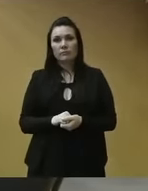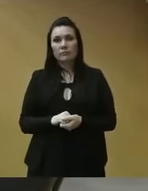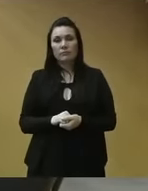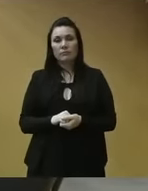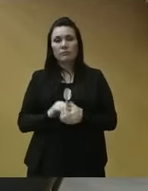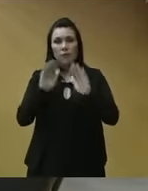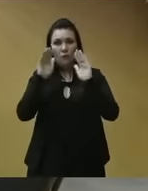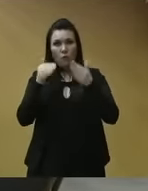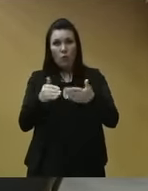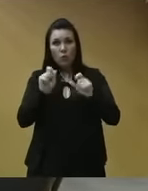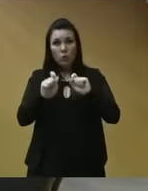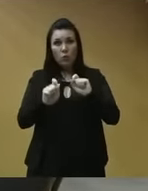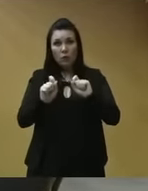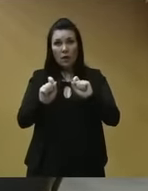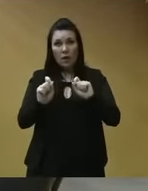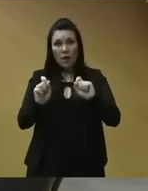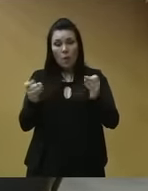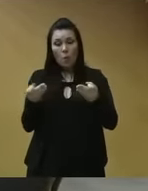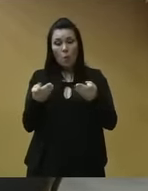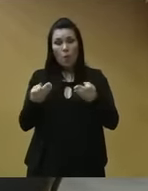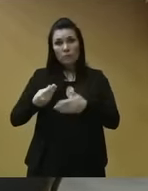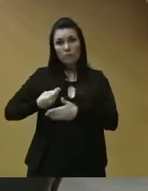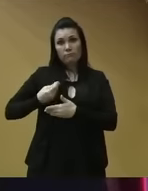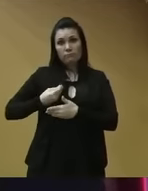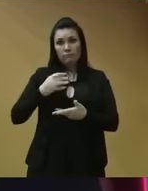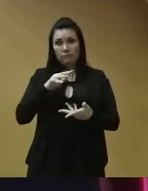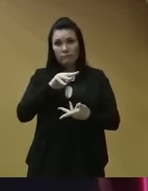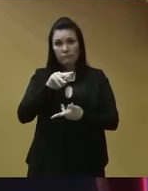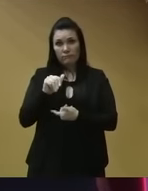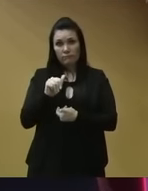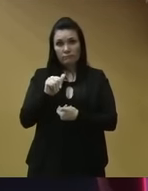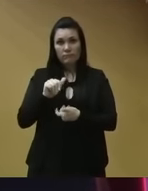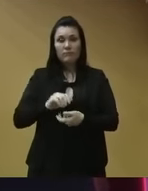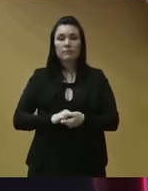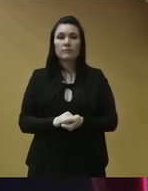visando a qualidade de vida no planeta.